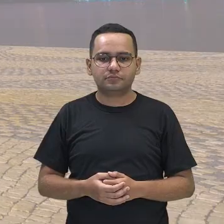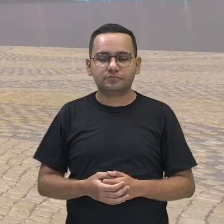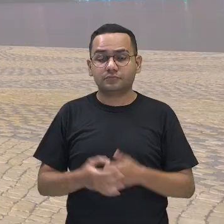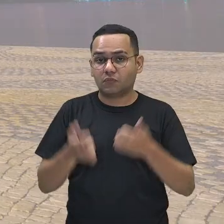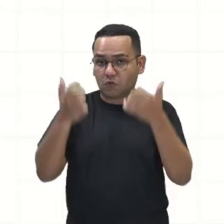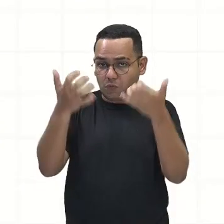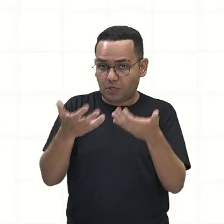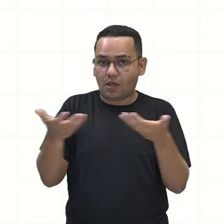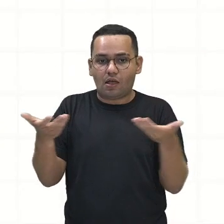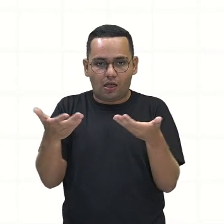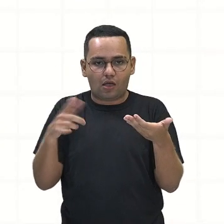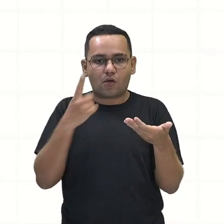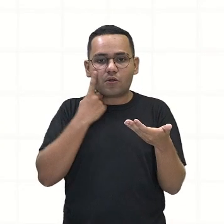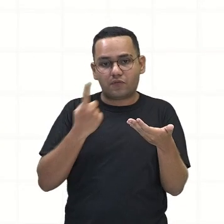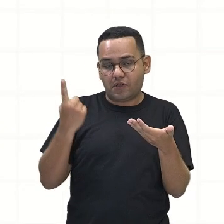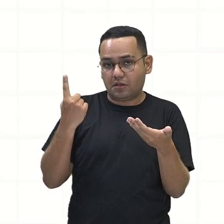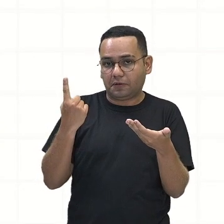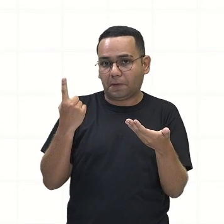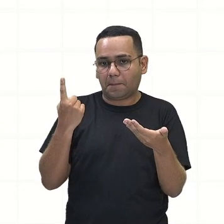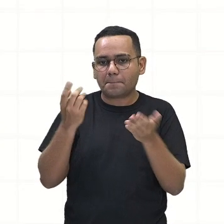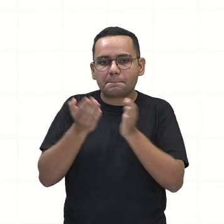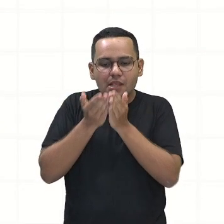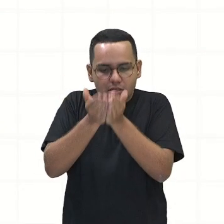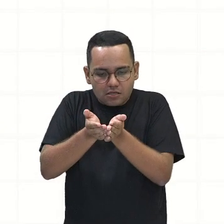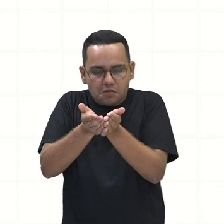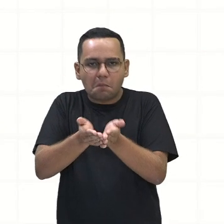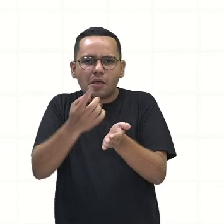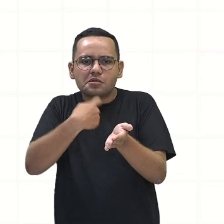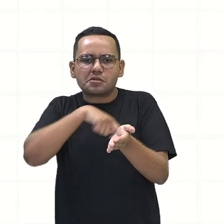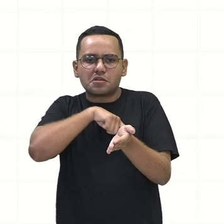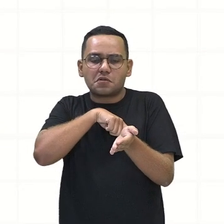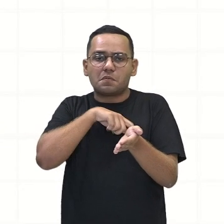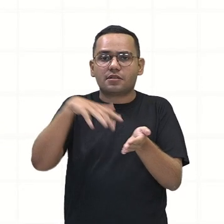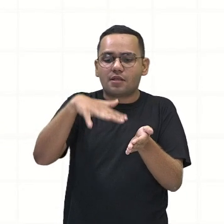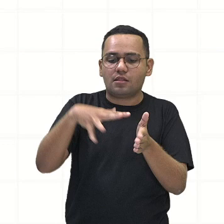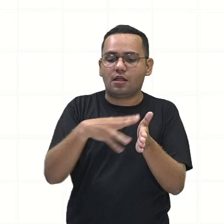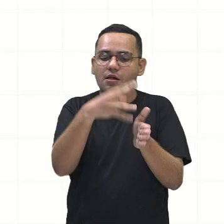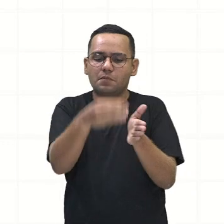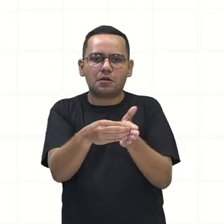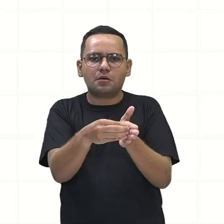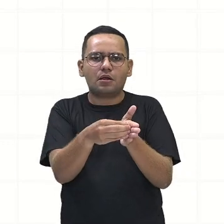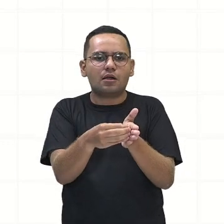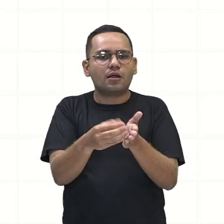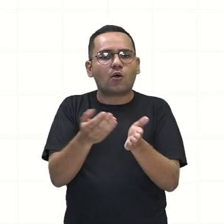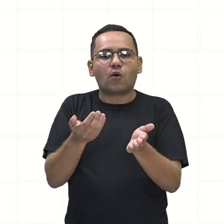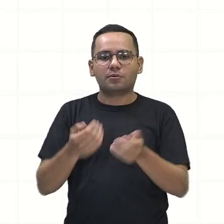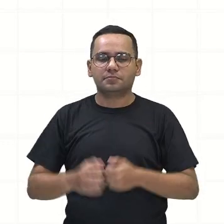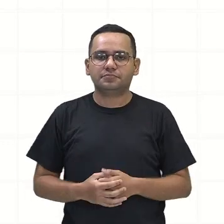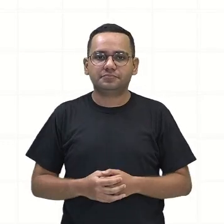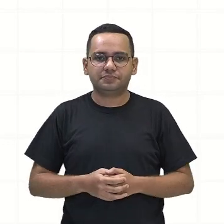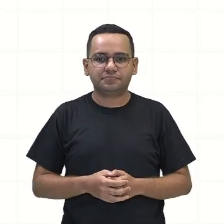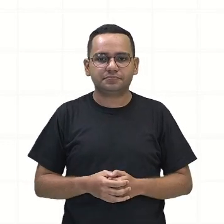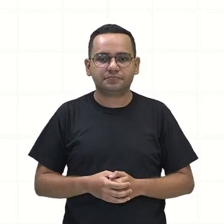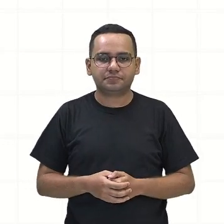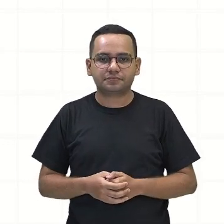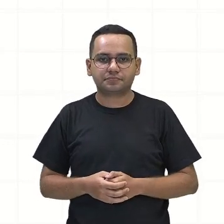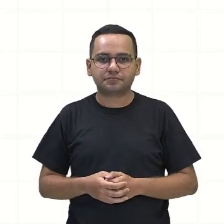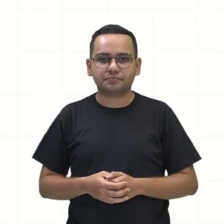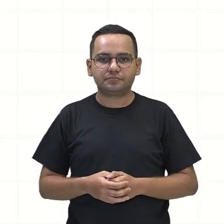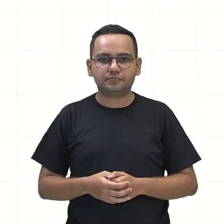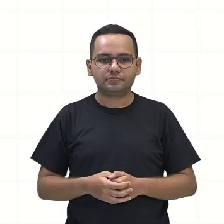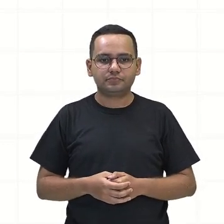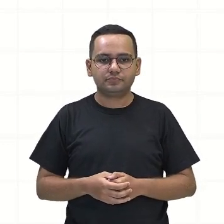expedições espanholas na Amazônia. Como é que elas vão começar? Justamente nesse contexto das grandes navegações.